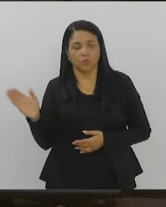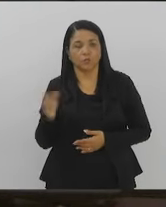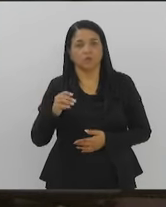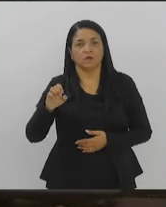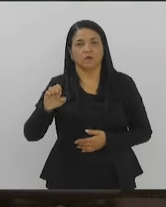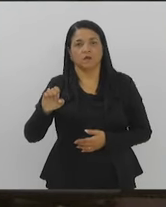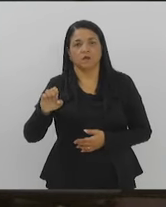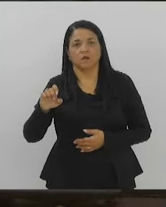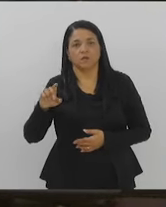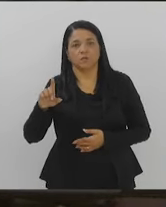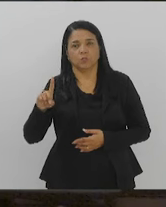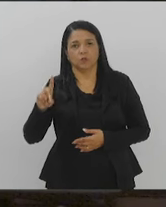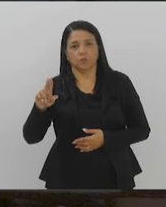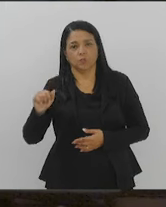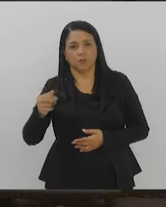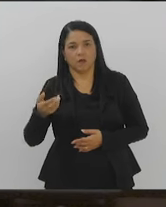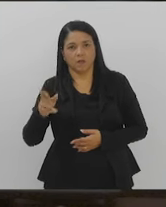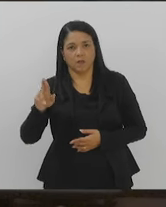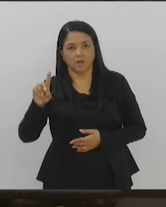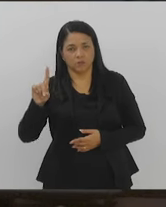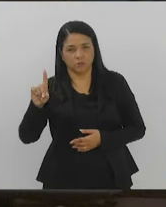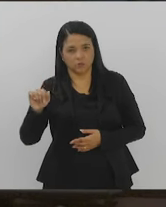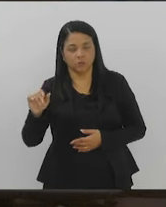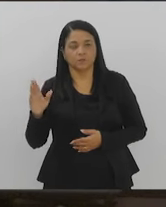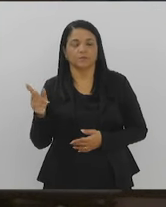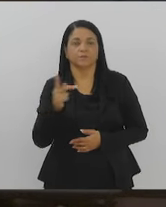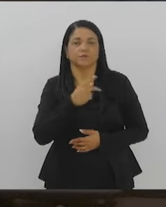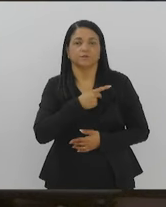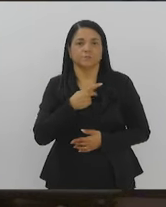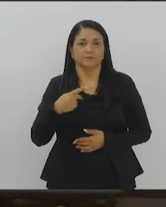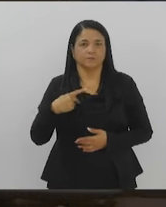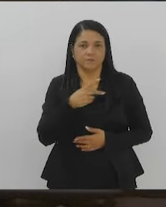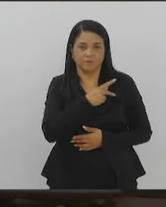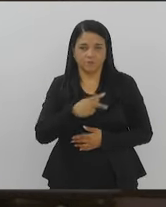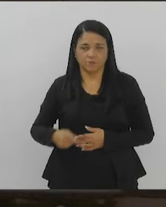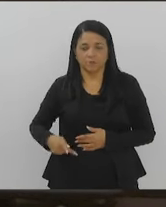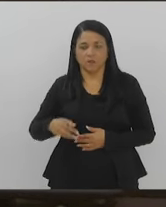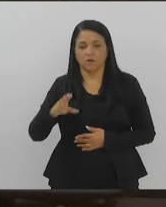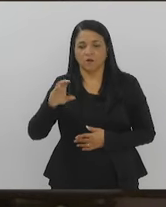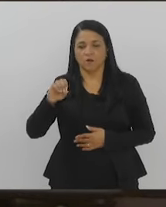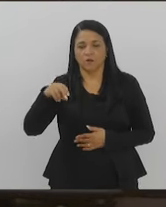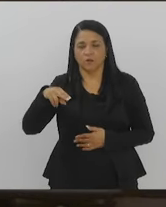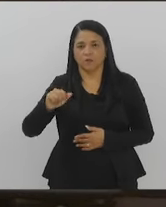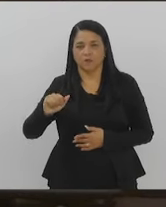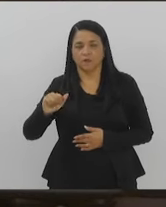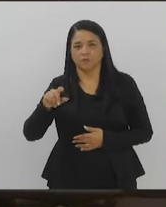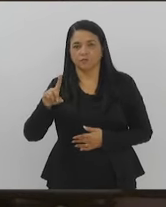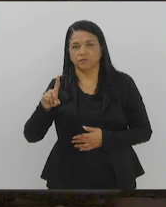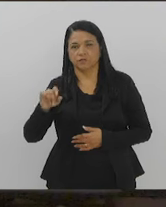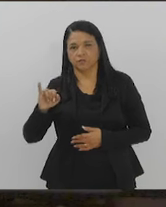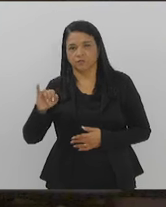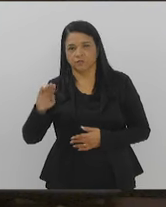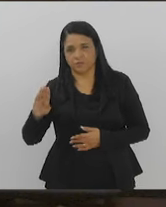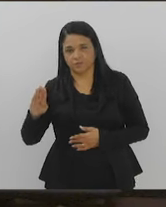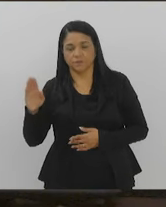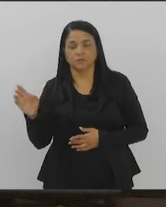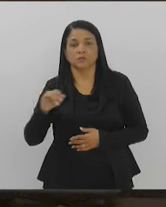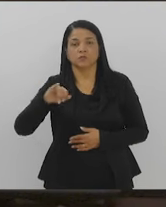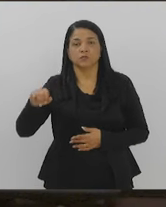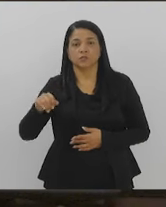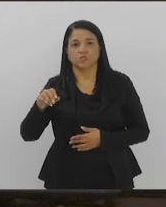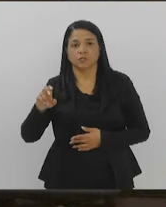Oliveira, pastor e presidente da CONADIB do Rio, Getúlio